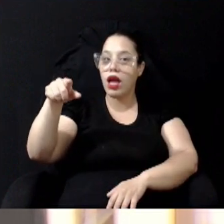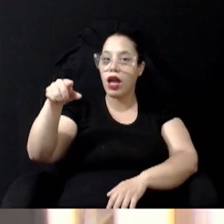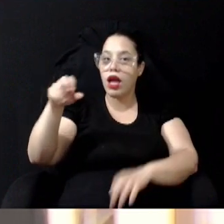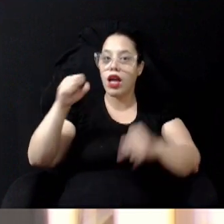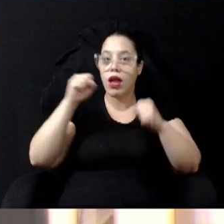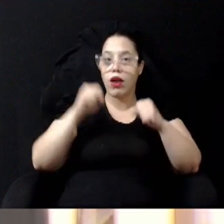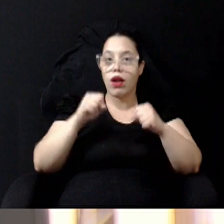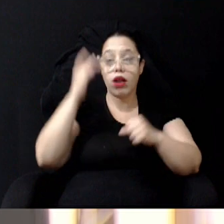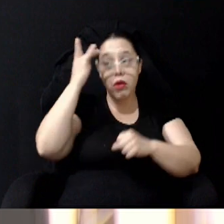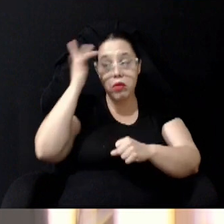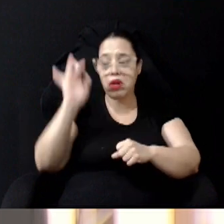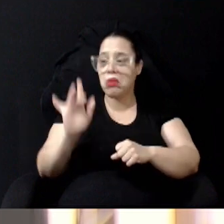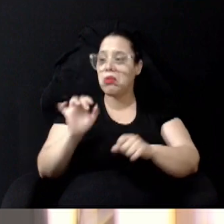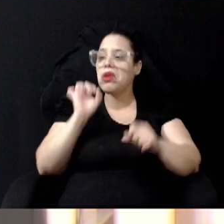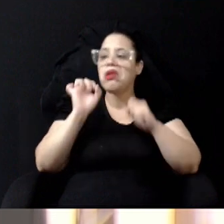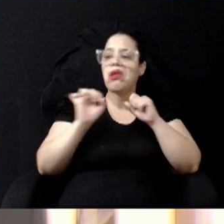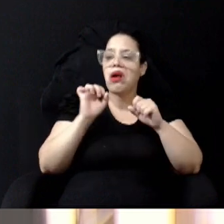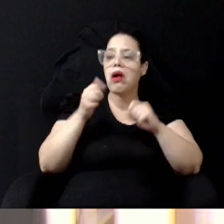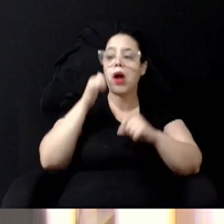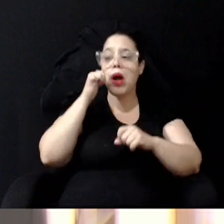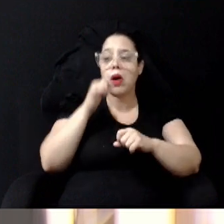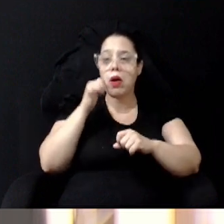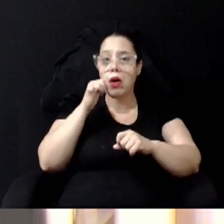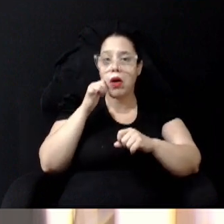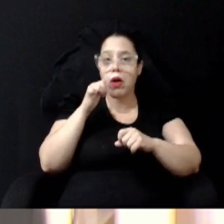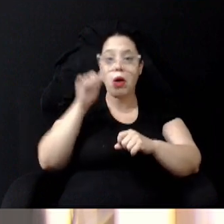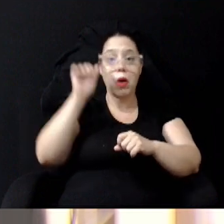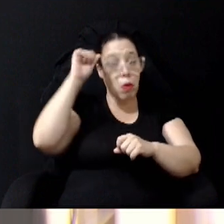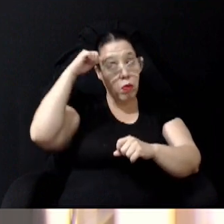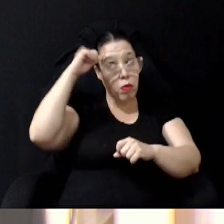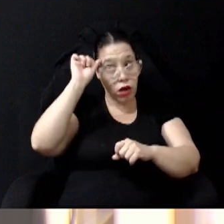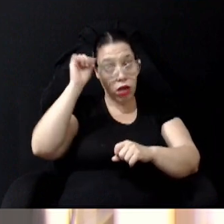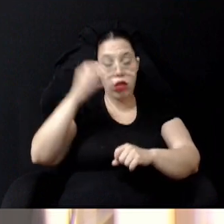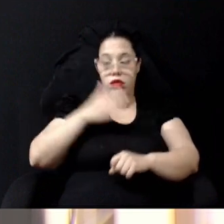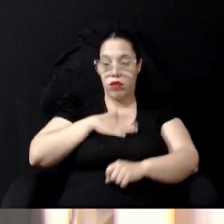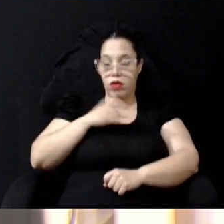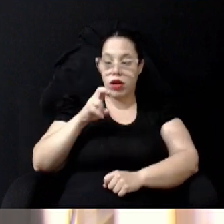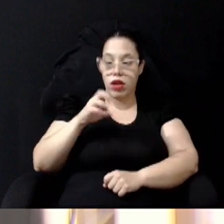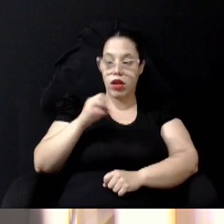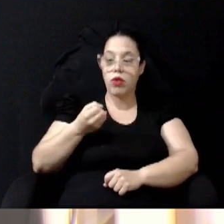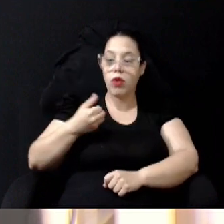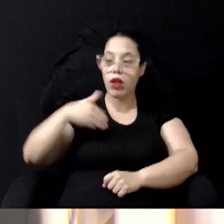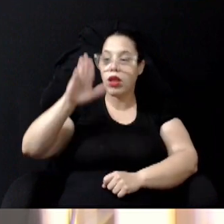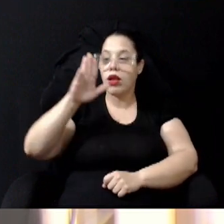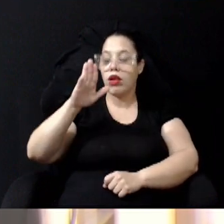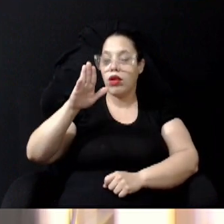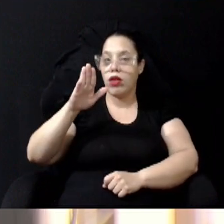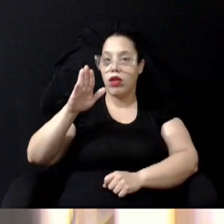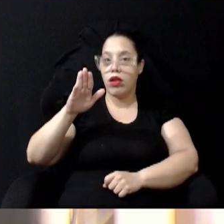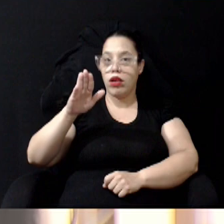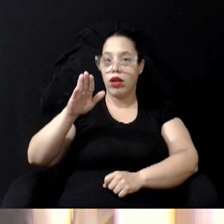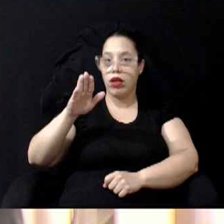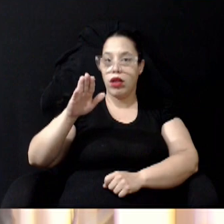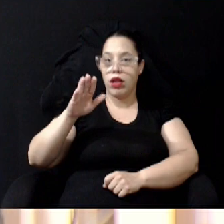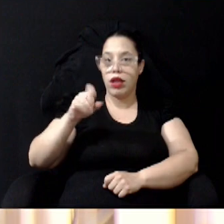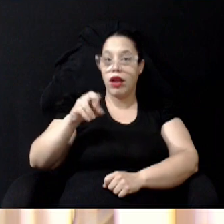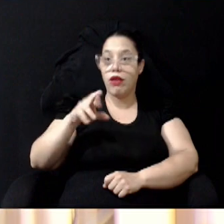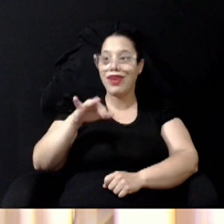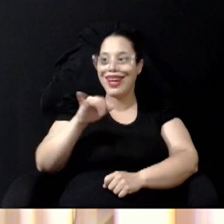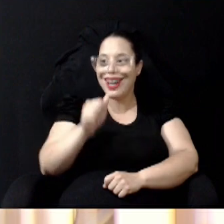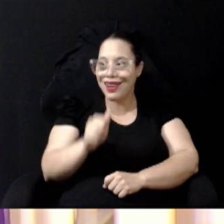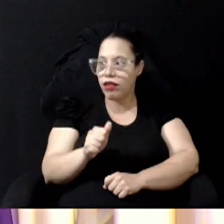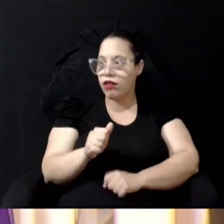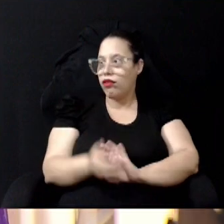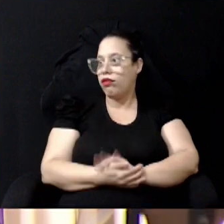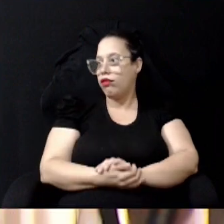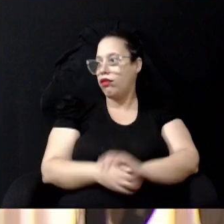é, mas ela é uma mulher preta como eu, 50 mais, e que foi traficada e